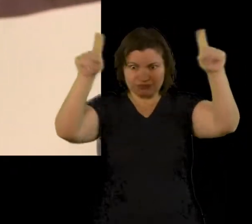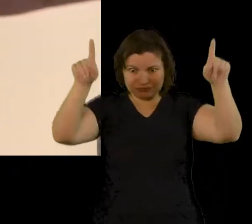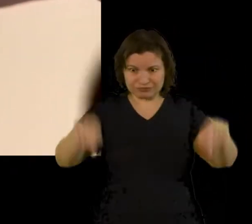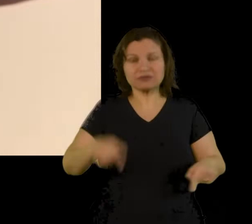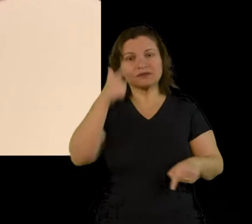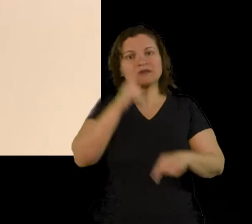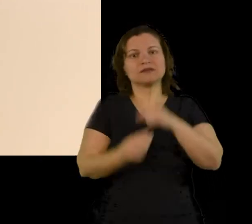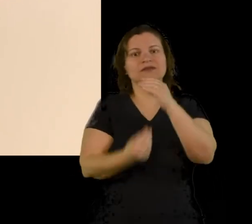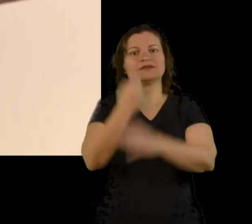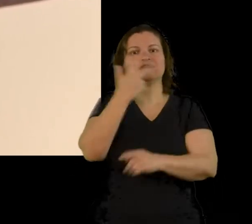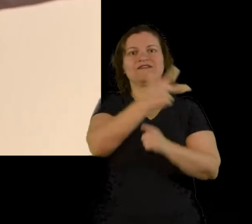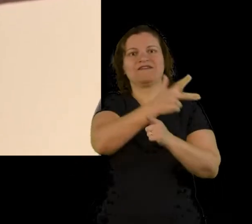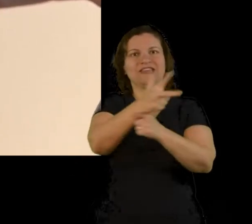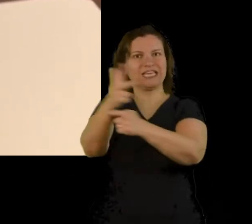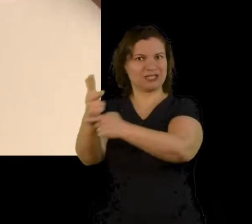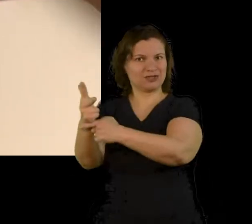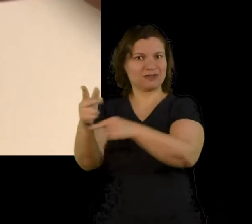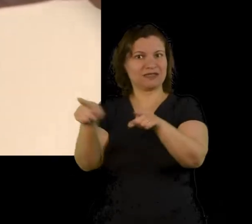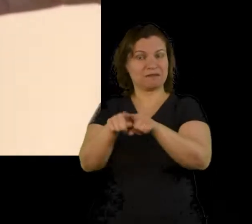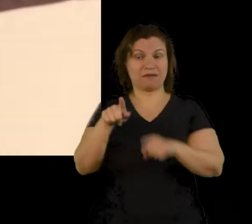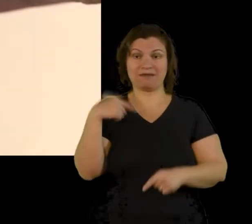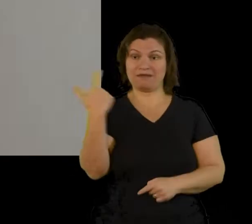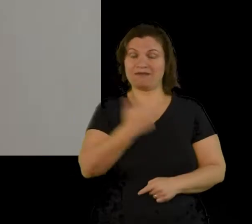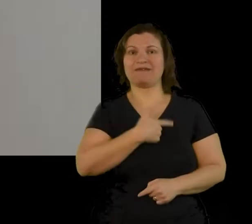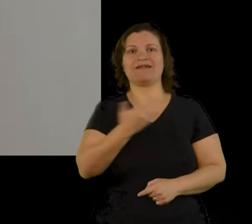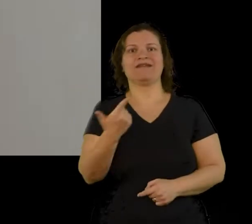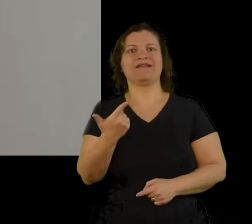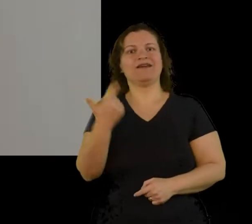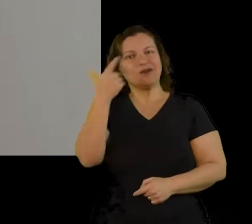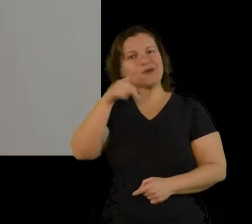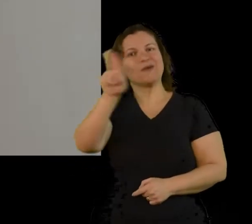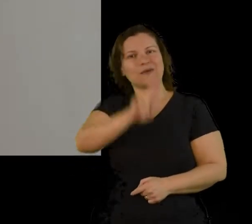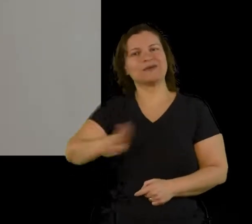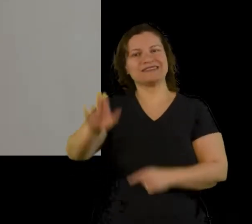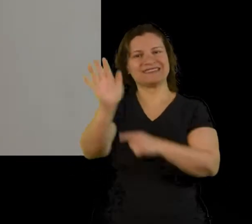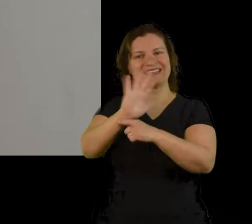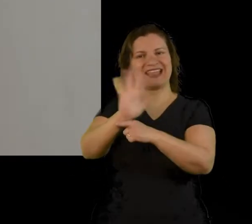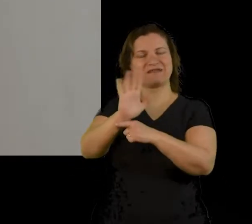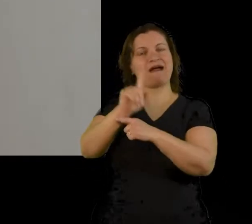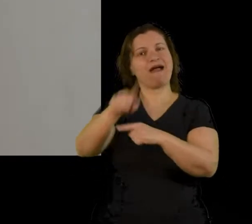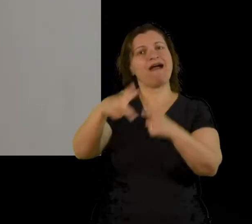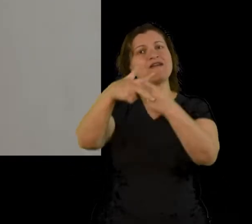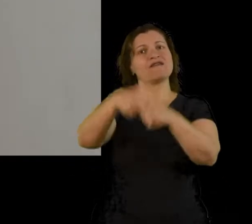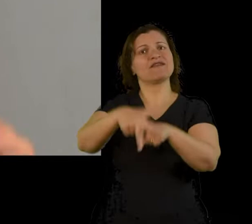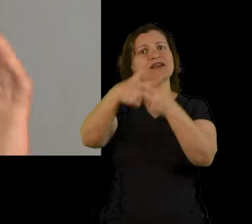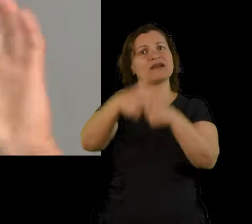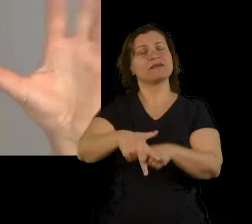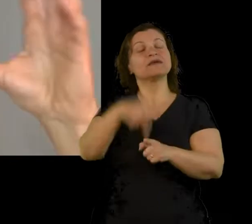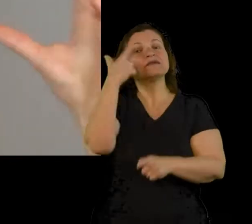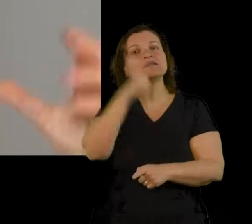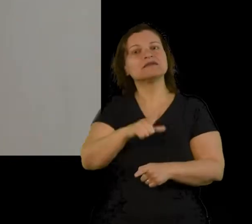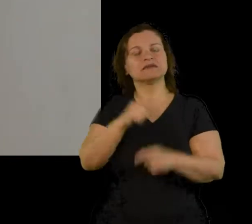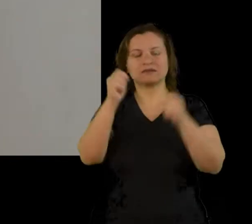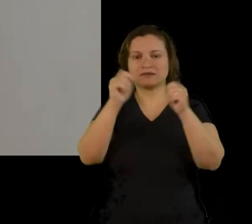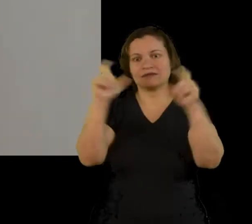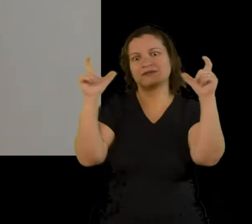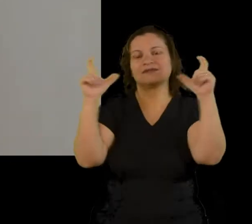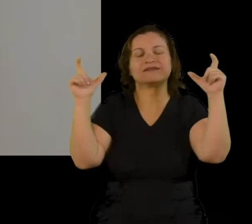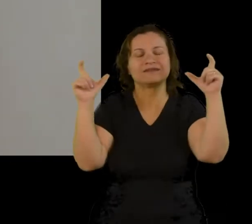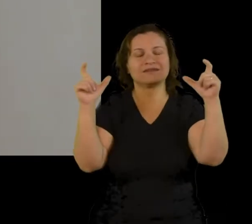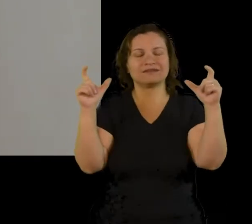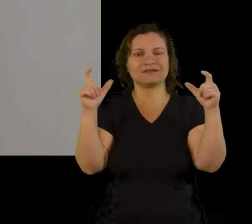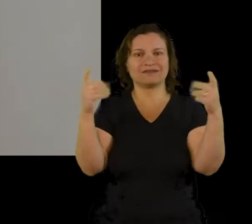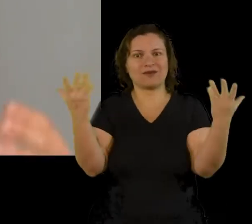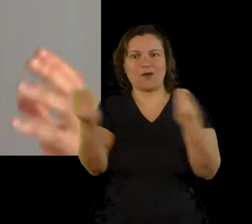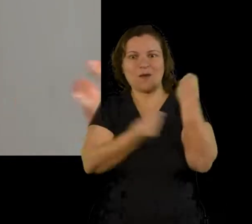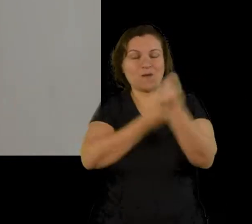para produção de vídeos. Então a gente acaba usando o cinema como uma ferramenta para um despertar